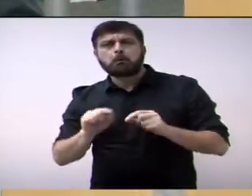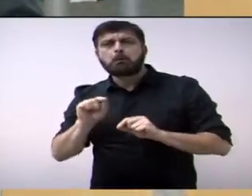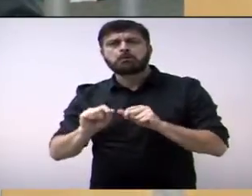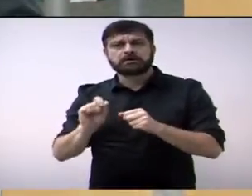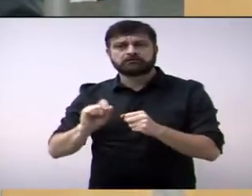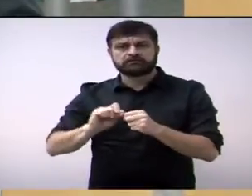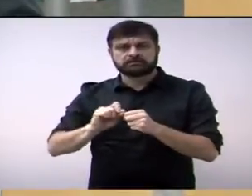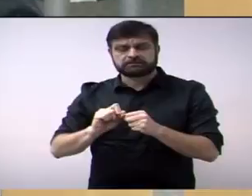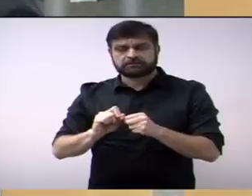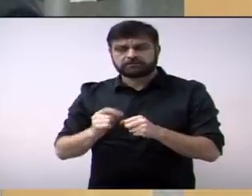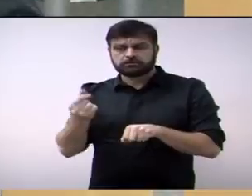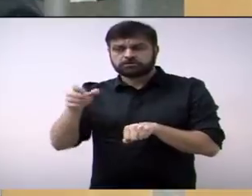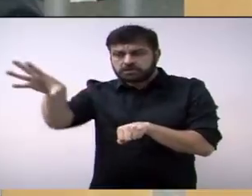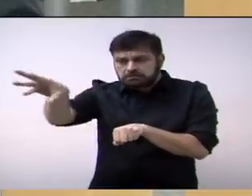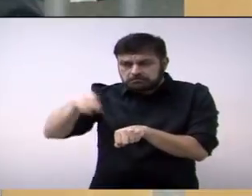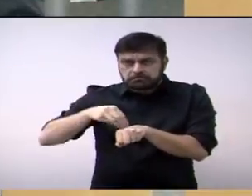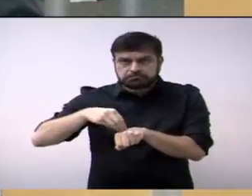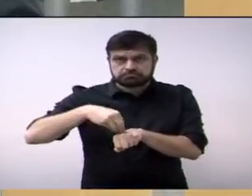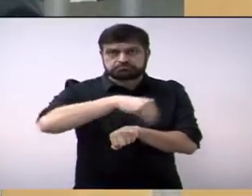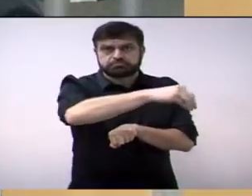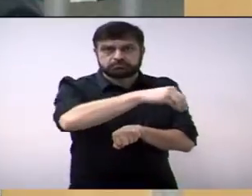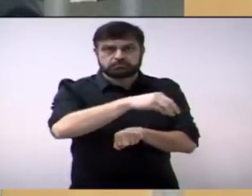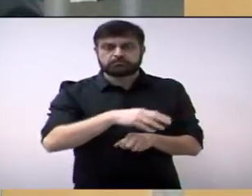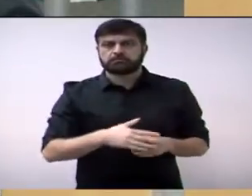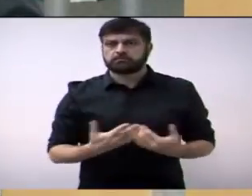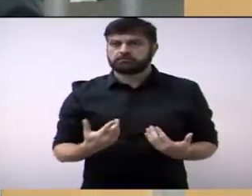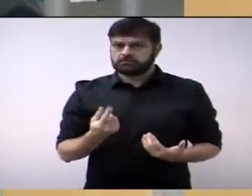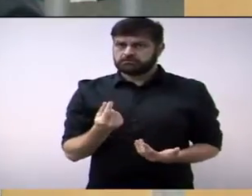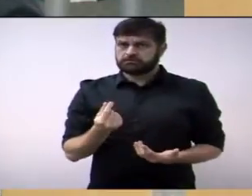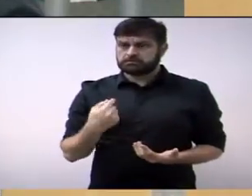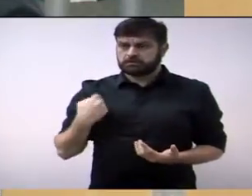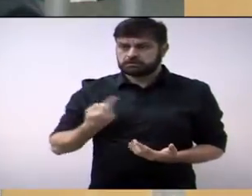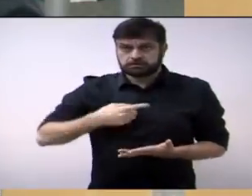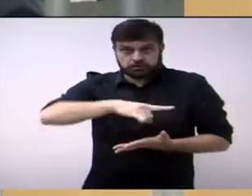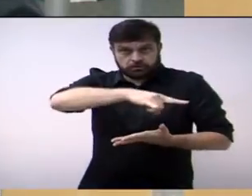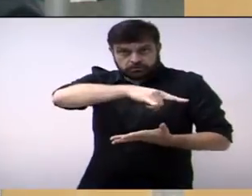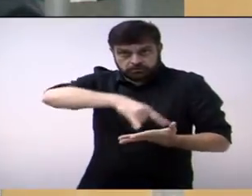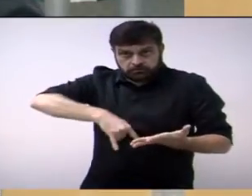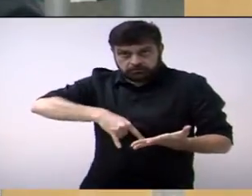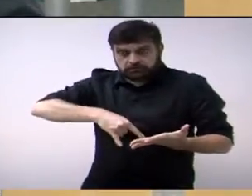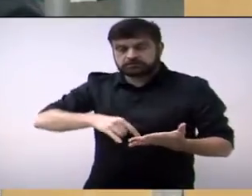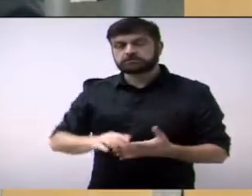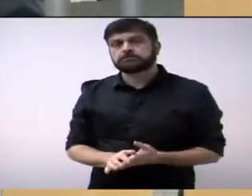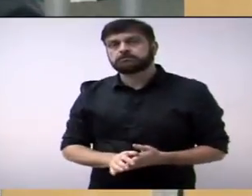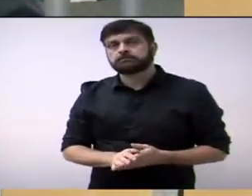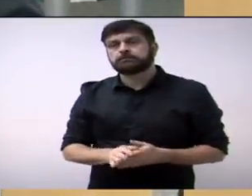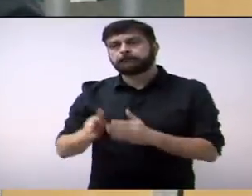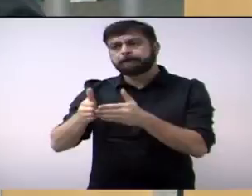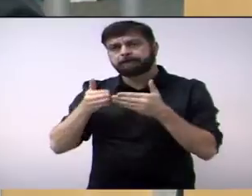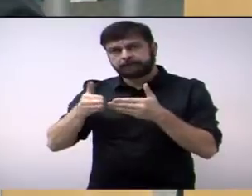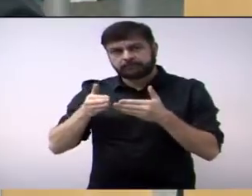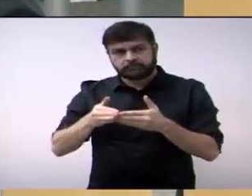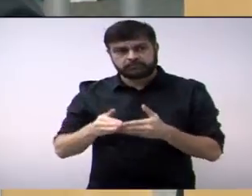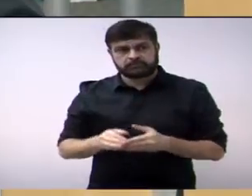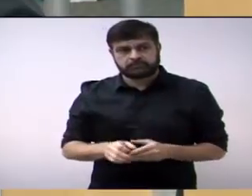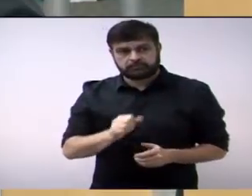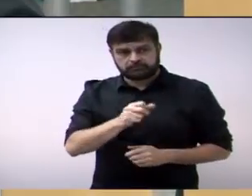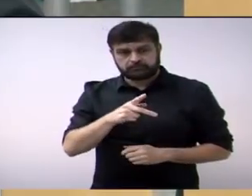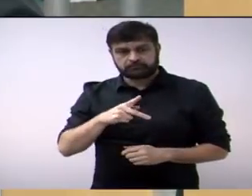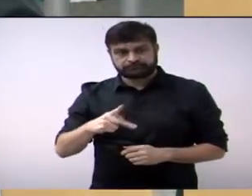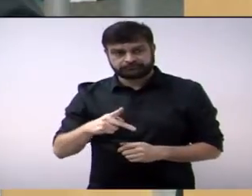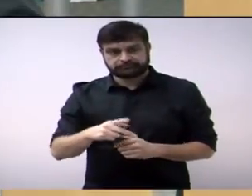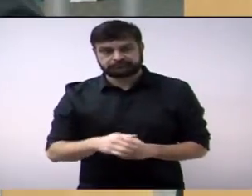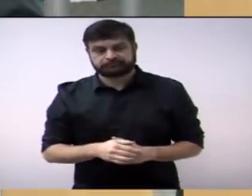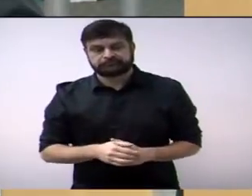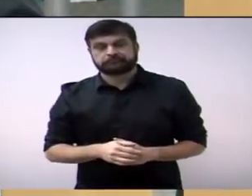relação àquela pedalada fiscal. Já adiantando com essa documentação, pedindo para o Paulo e Prev, para elas se anteciparem em relação a